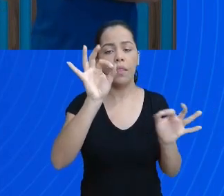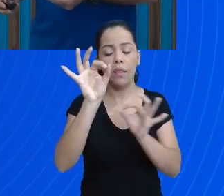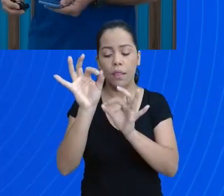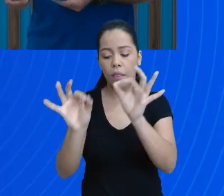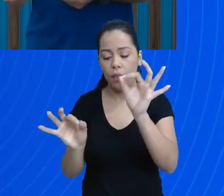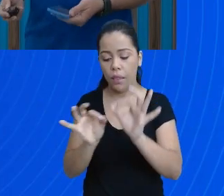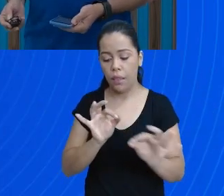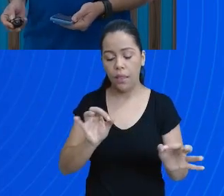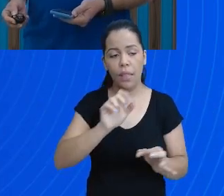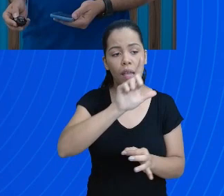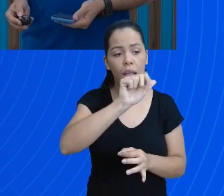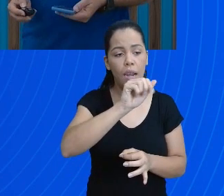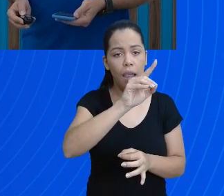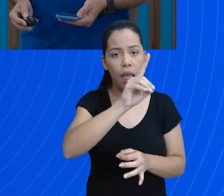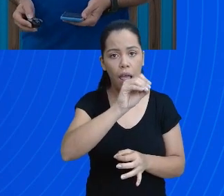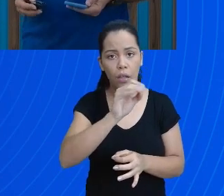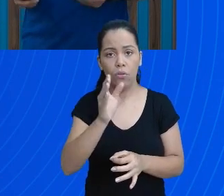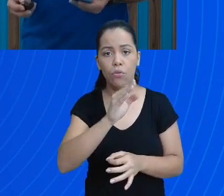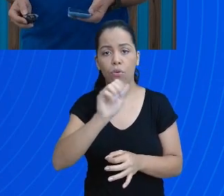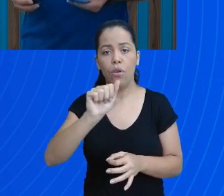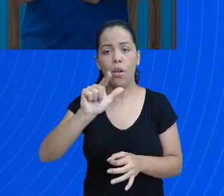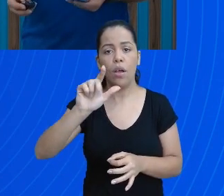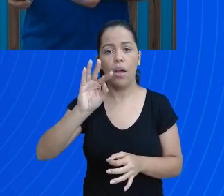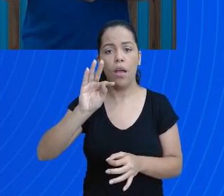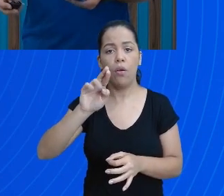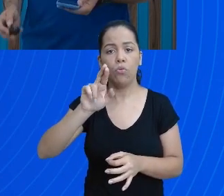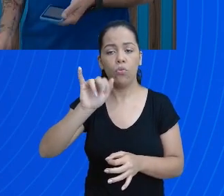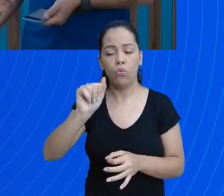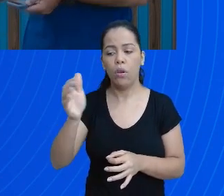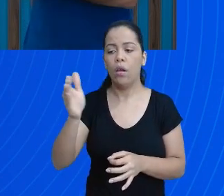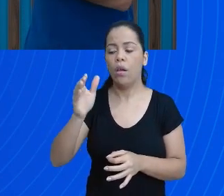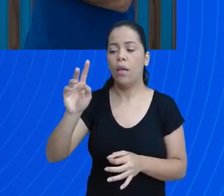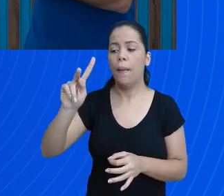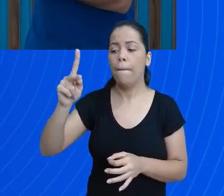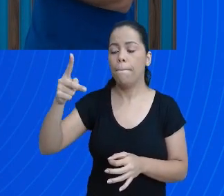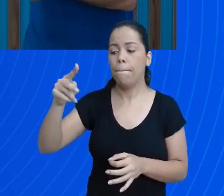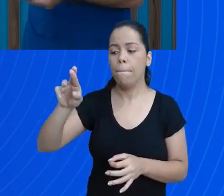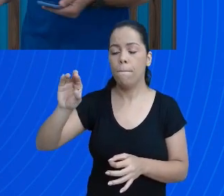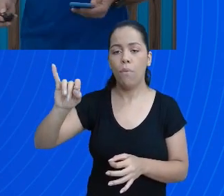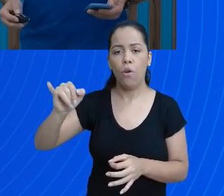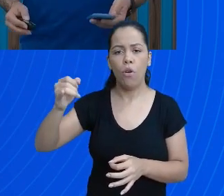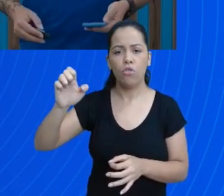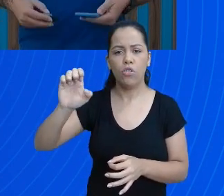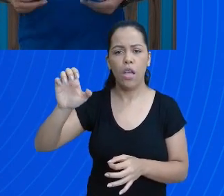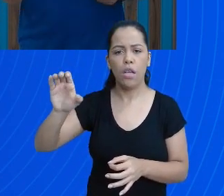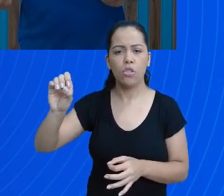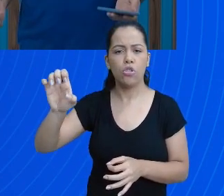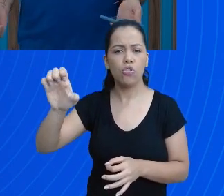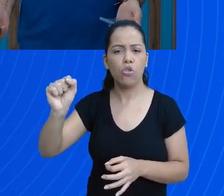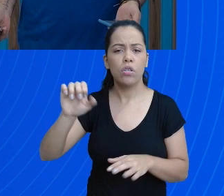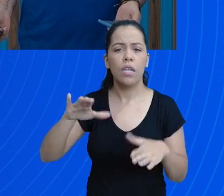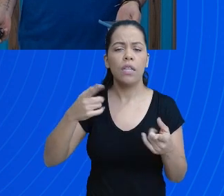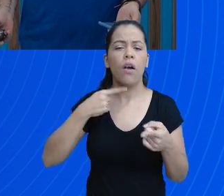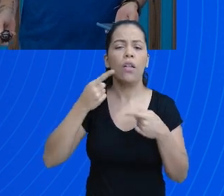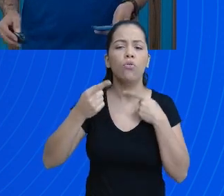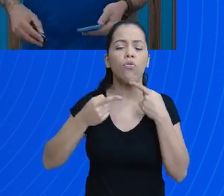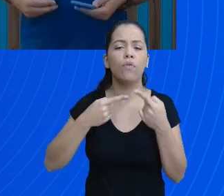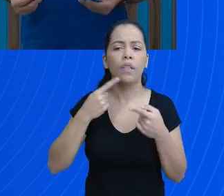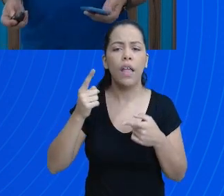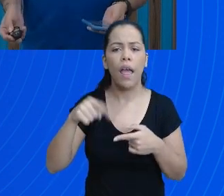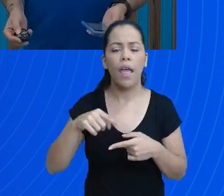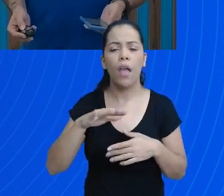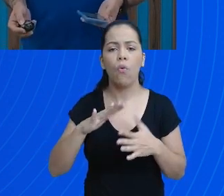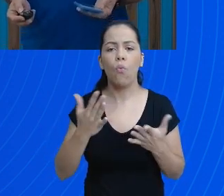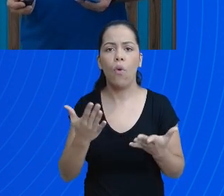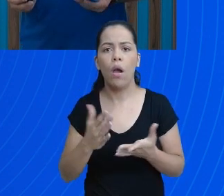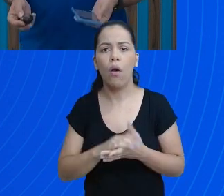uma forma prática, tá certo? A gente vai tentar fazer de uma forma prática. Então, essa dúvida aí é o seguinte, como é que surgem essas relações? Como